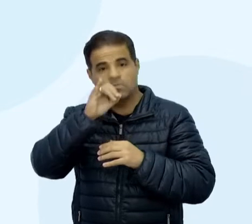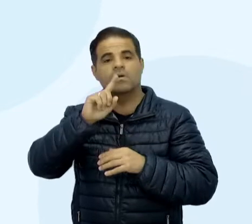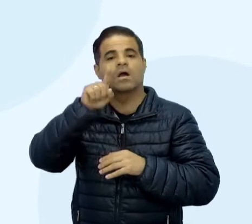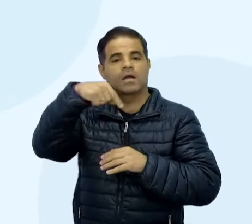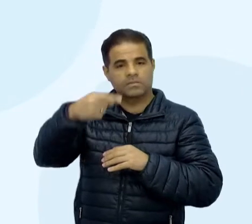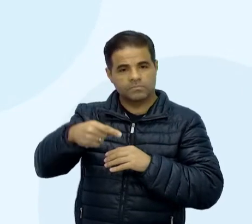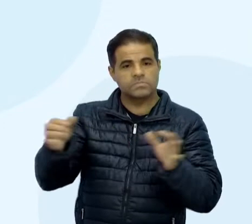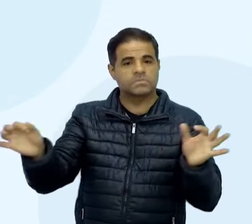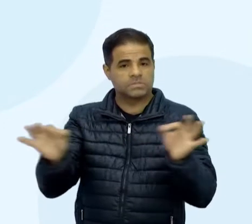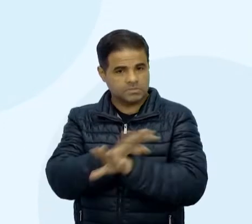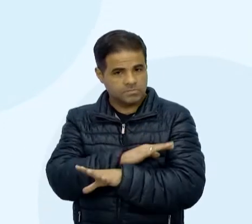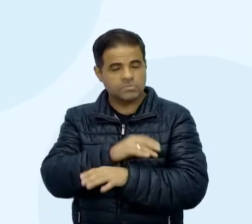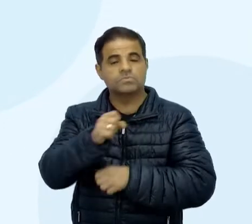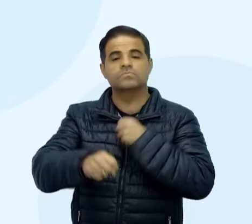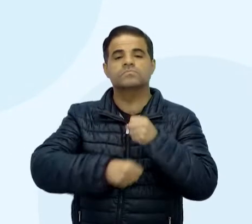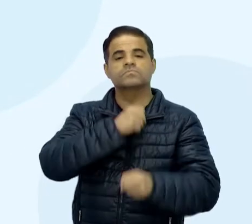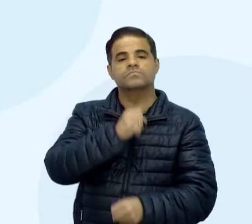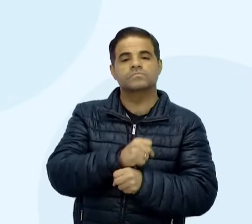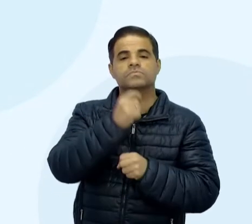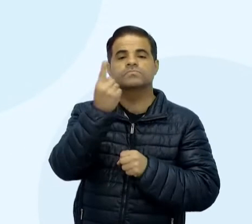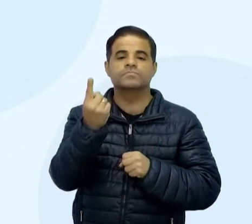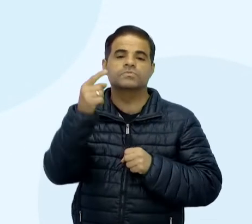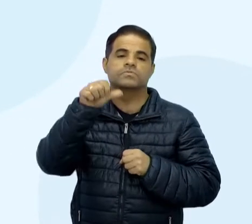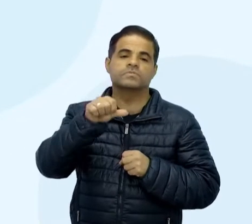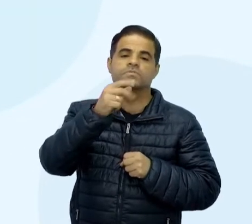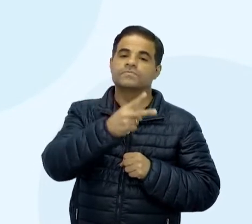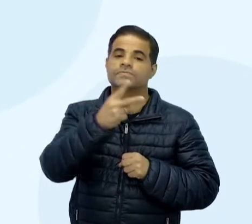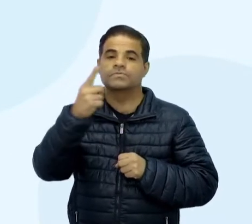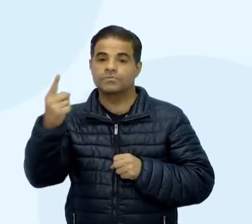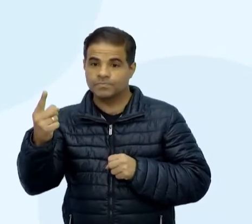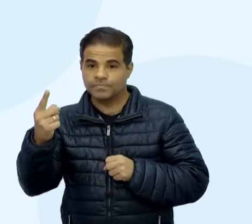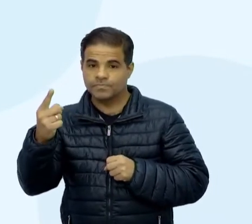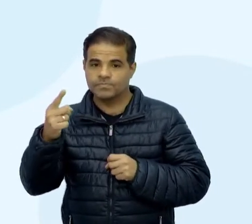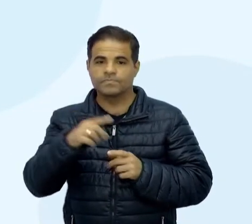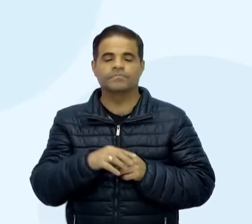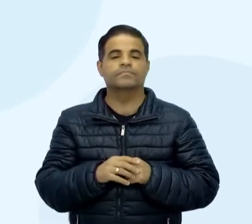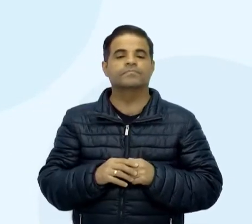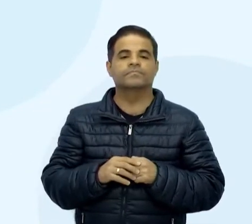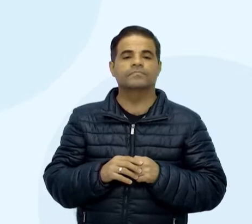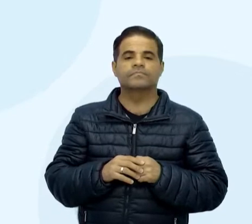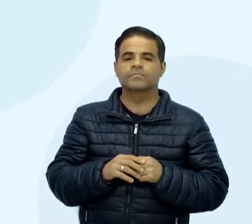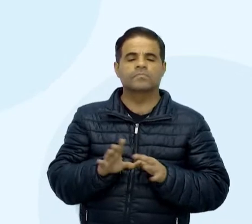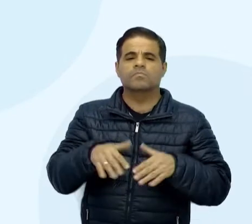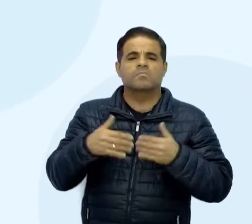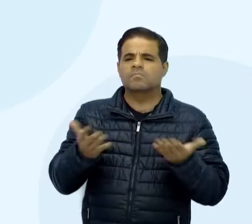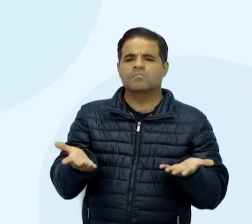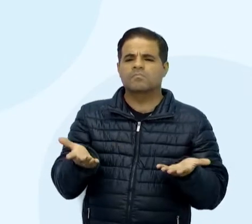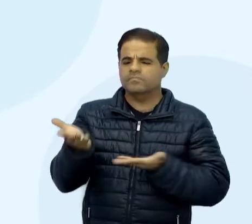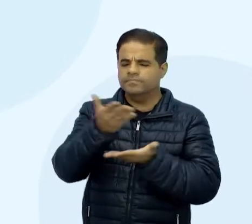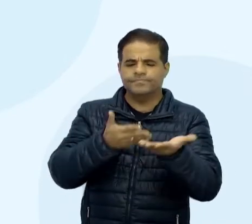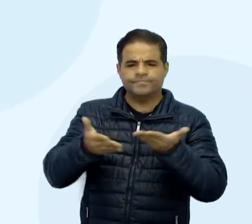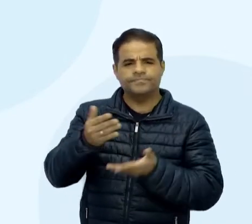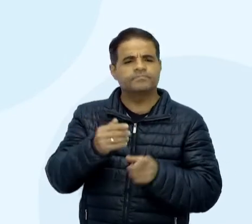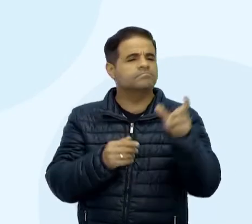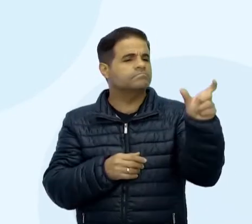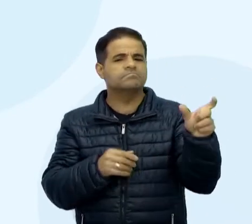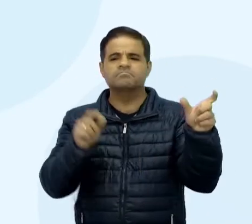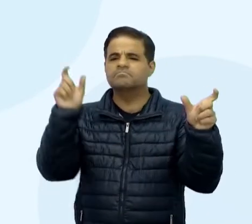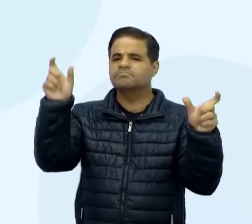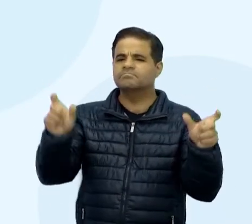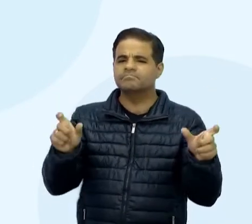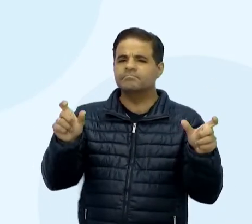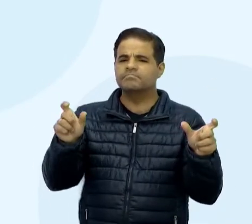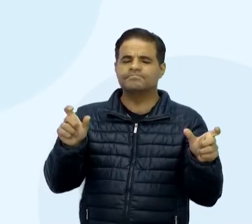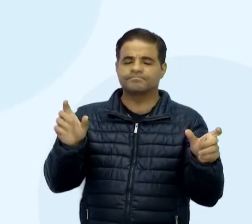foi concluída em 1921, tá? Bem, qual que é a relação entre as duas imagens? Olha